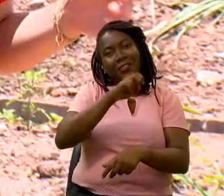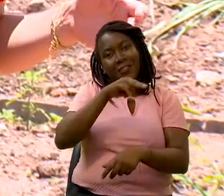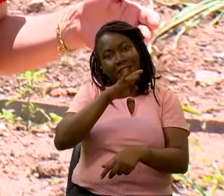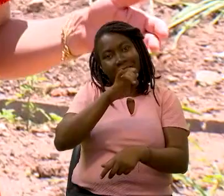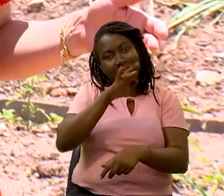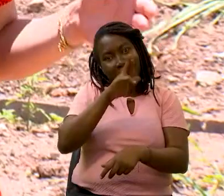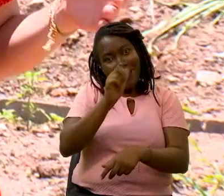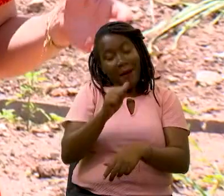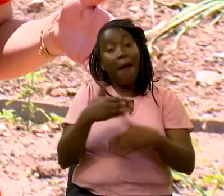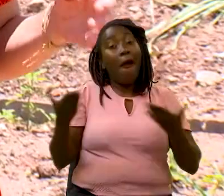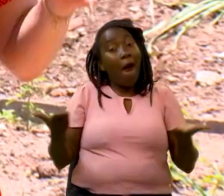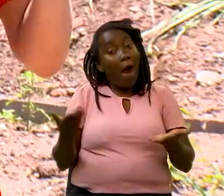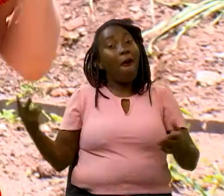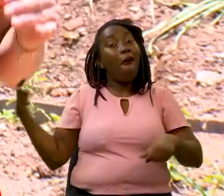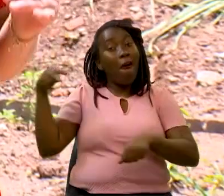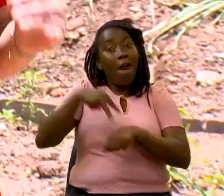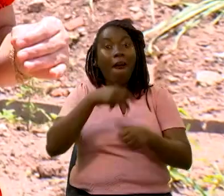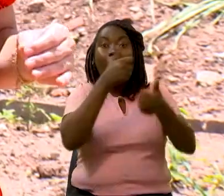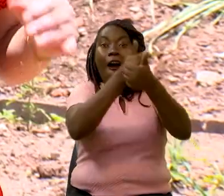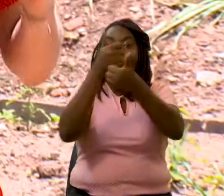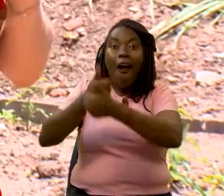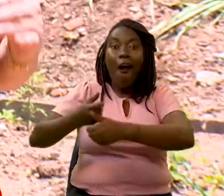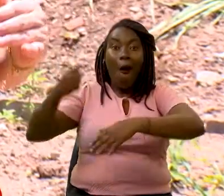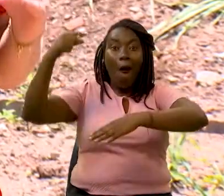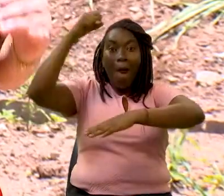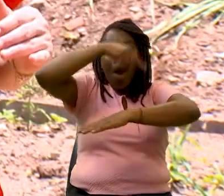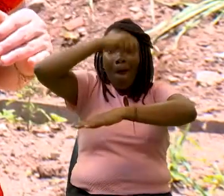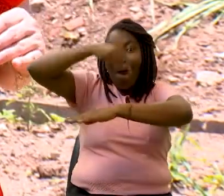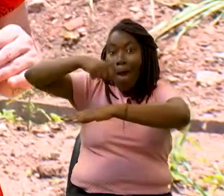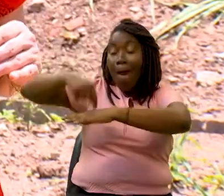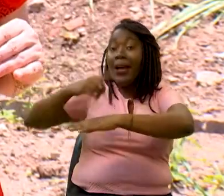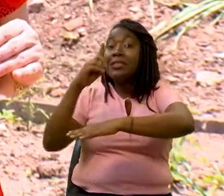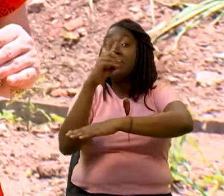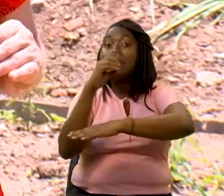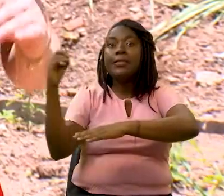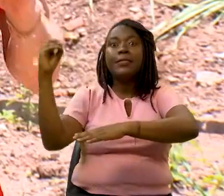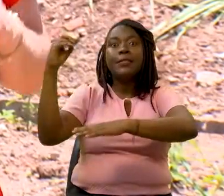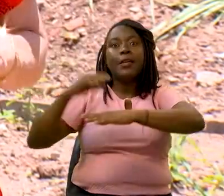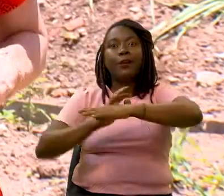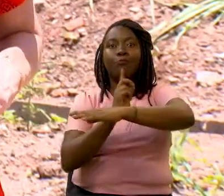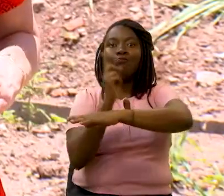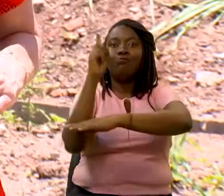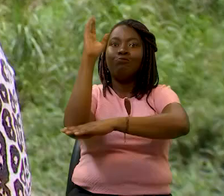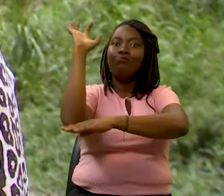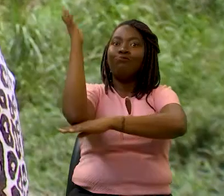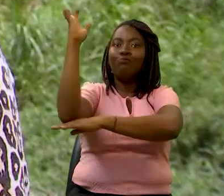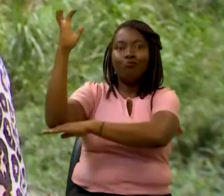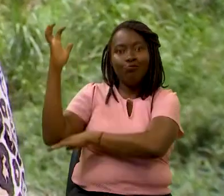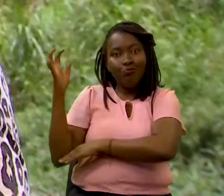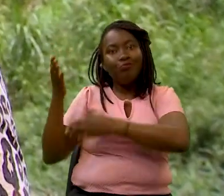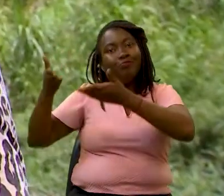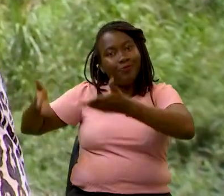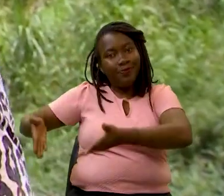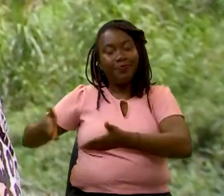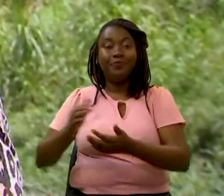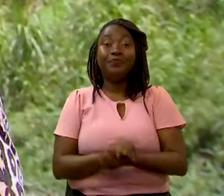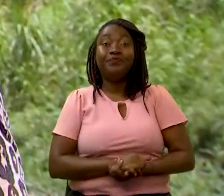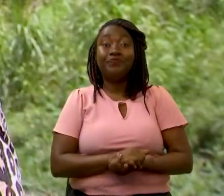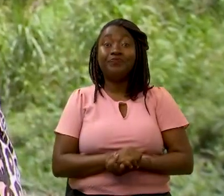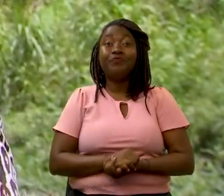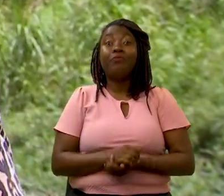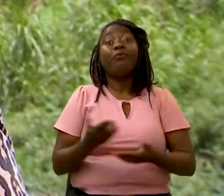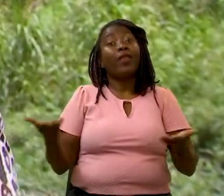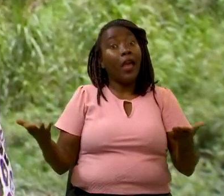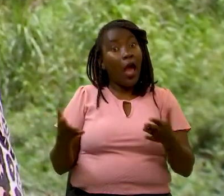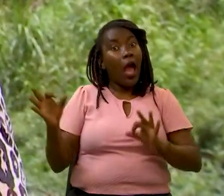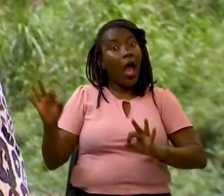gente veio acompanhar o plantio de 100 mudas aqui no bairro do Jardim São Marcos, em Campinas. Nós estamos agora